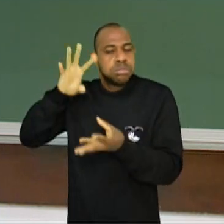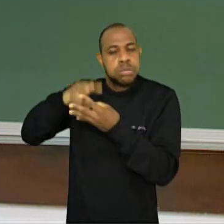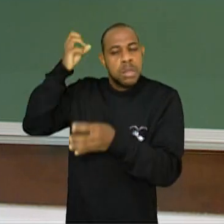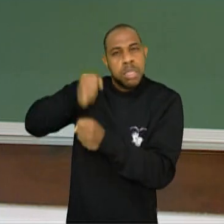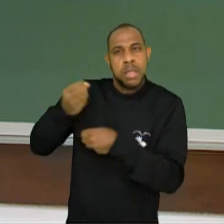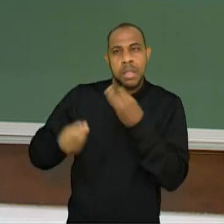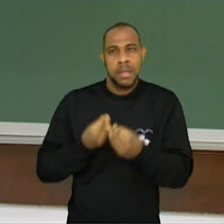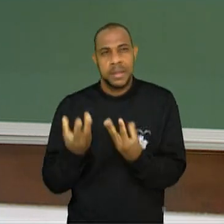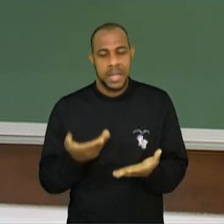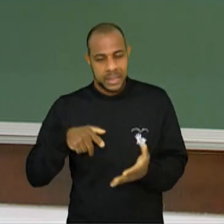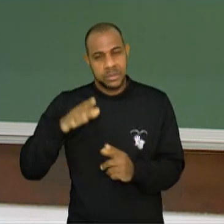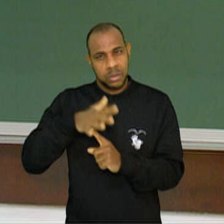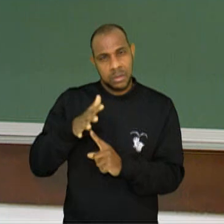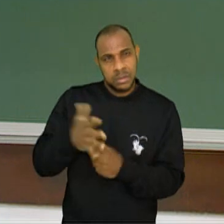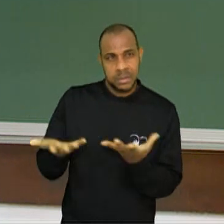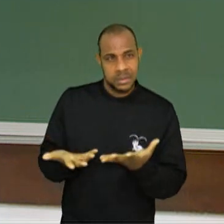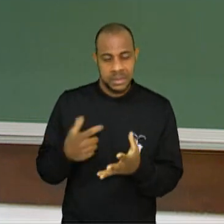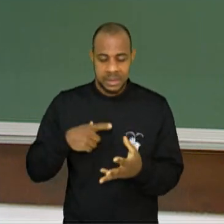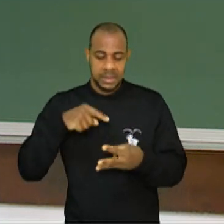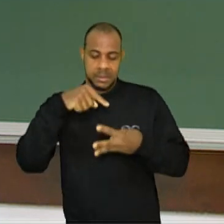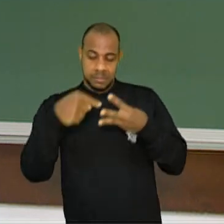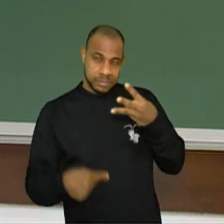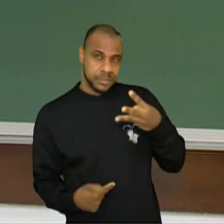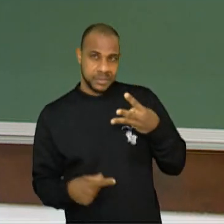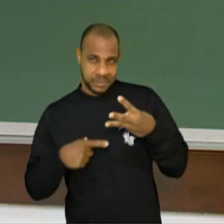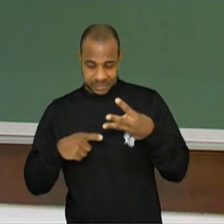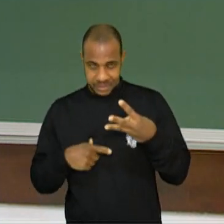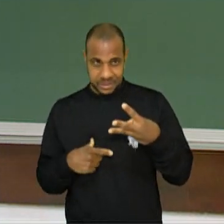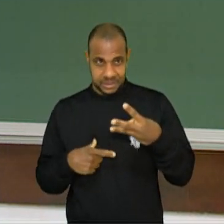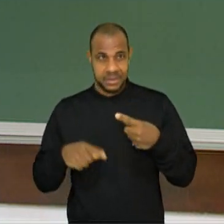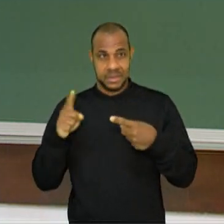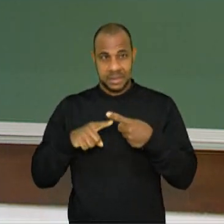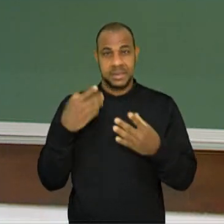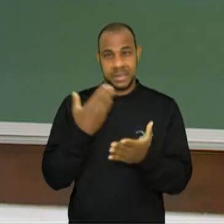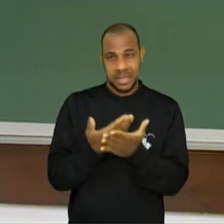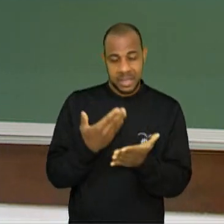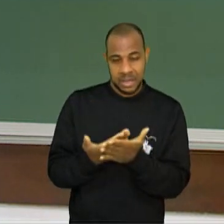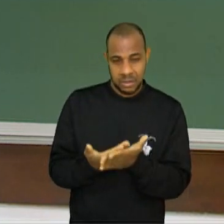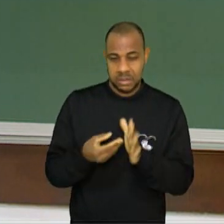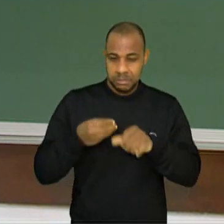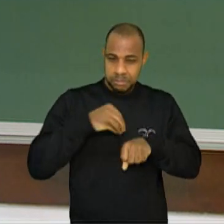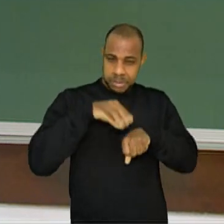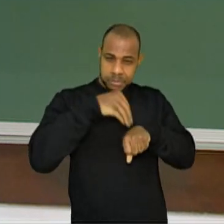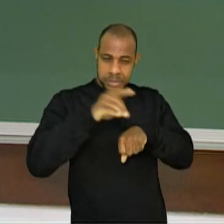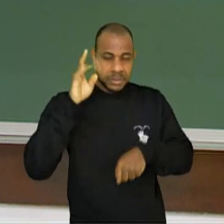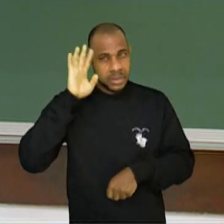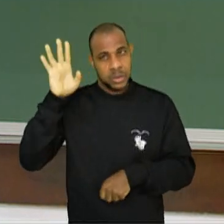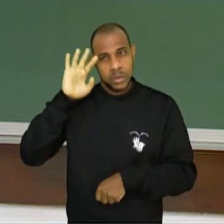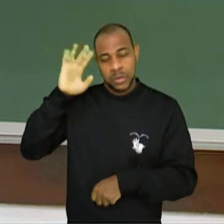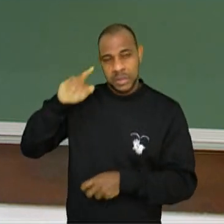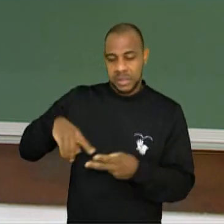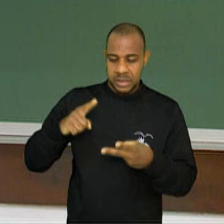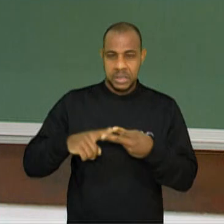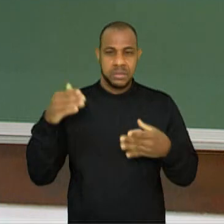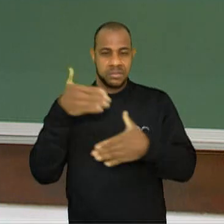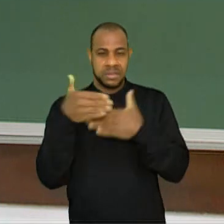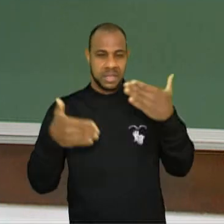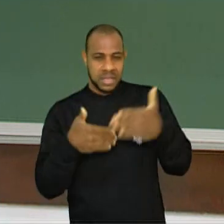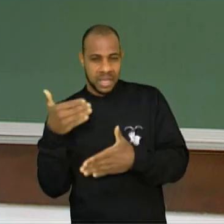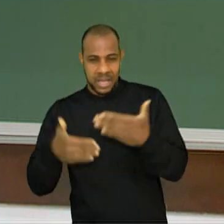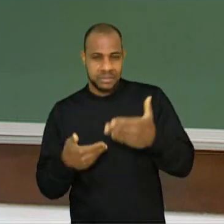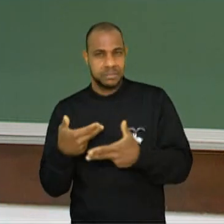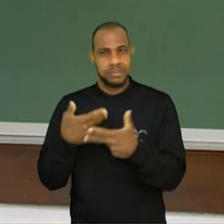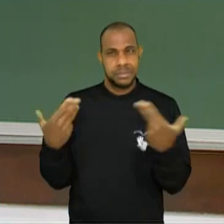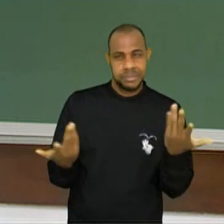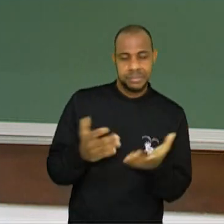E aqui no Aula Paraná, você tem as três coisas. Você tem as aulas que te fornecem a teoria, os slides, o trilhas